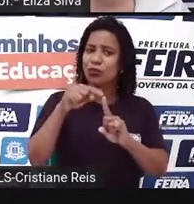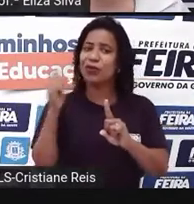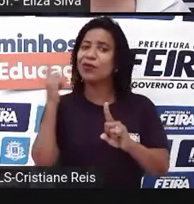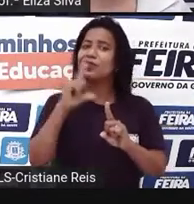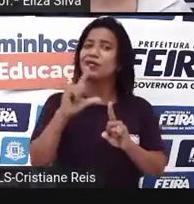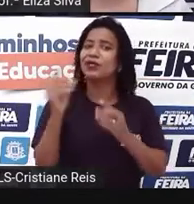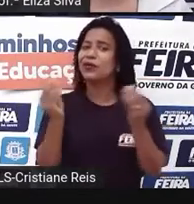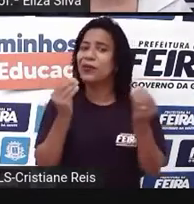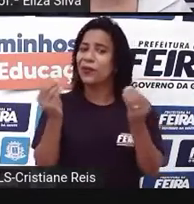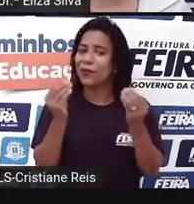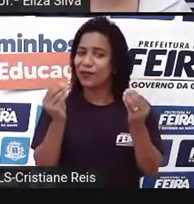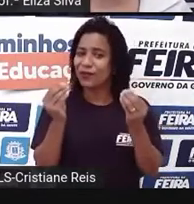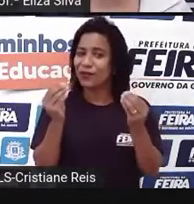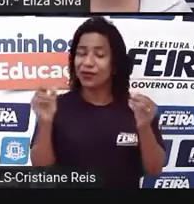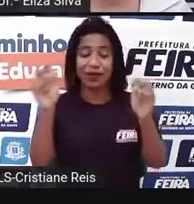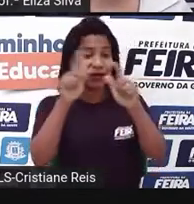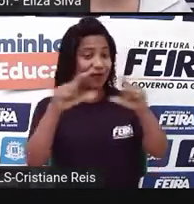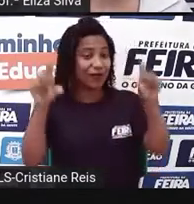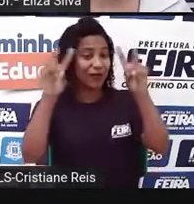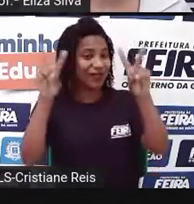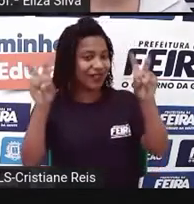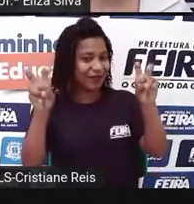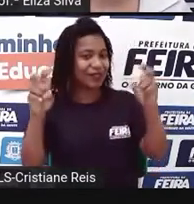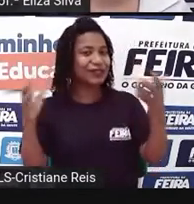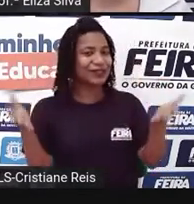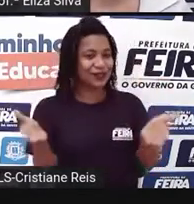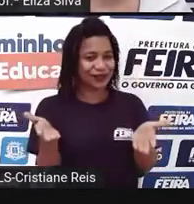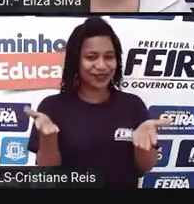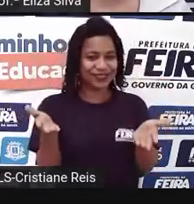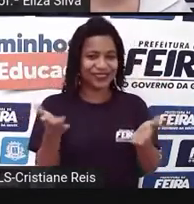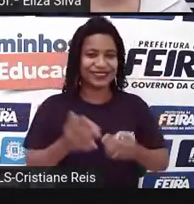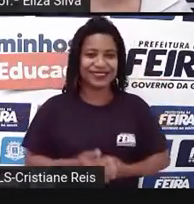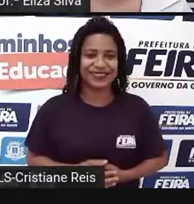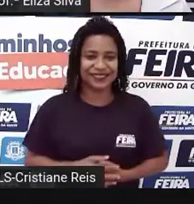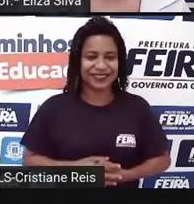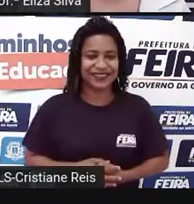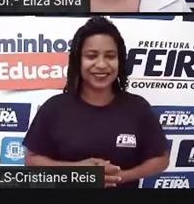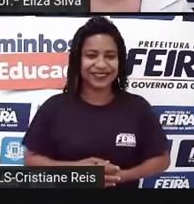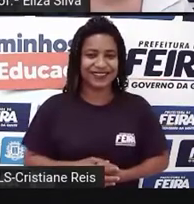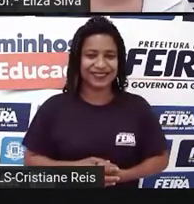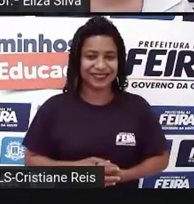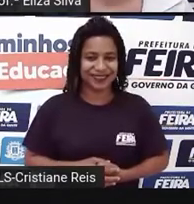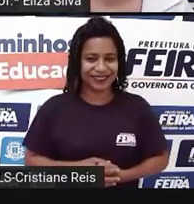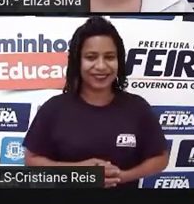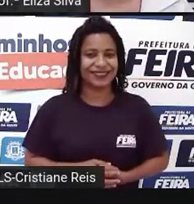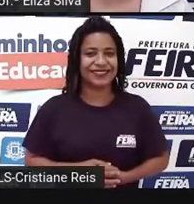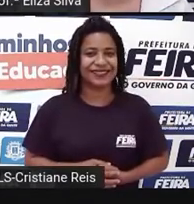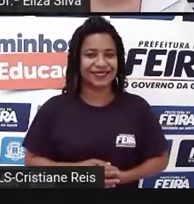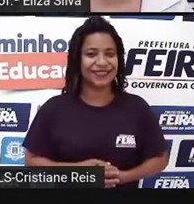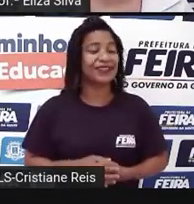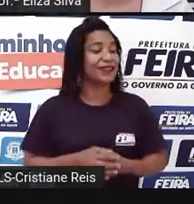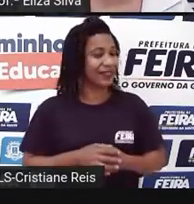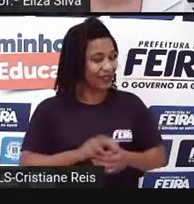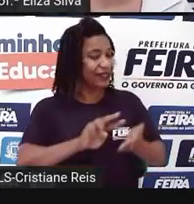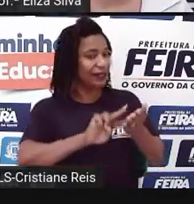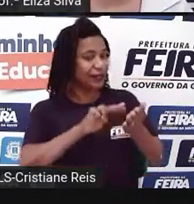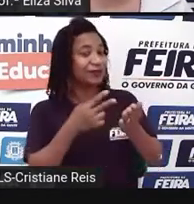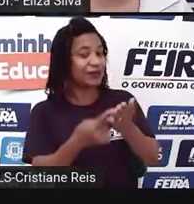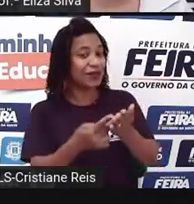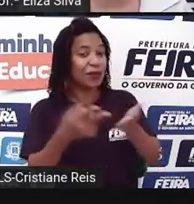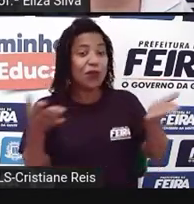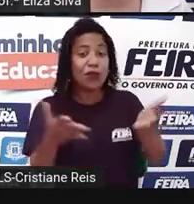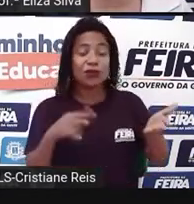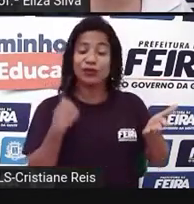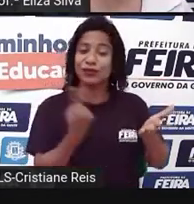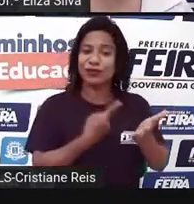tema. Places around the world, countries and nationalities. Então, hoje nós vamos estudar assim, um